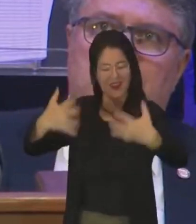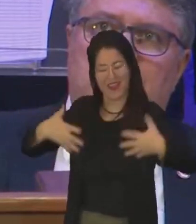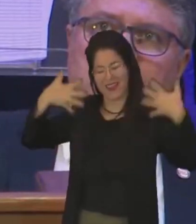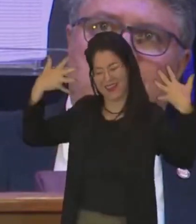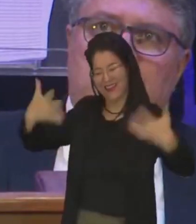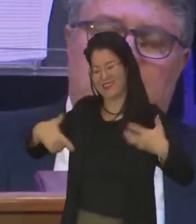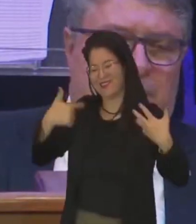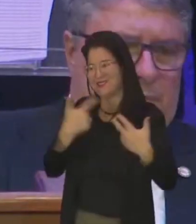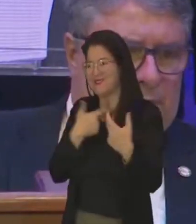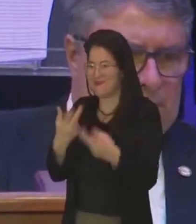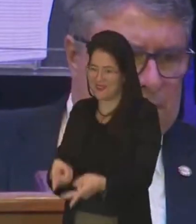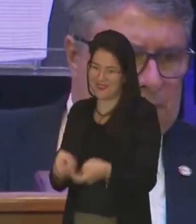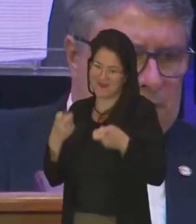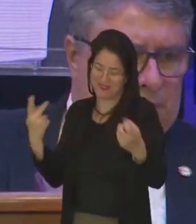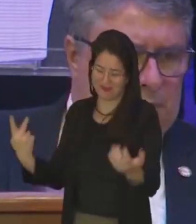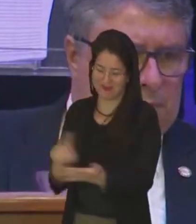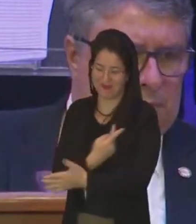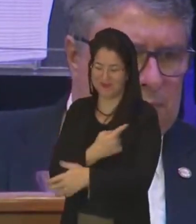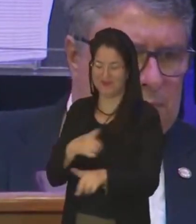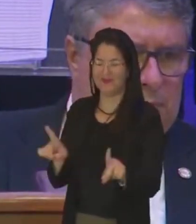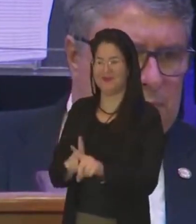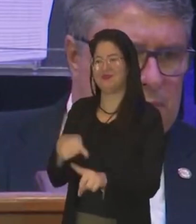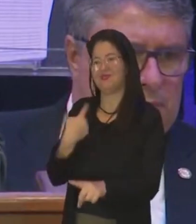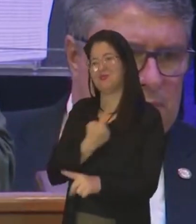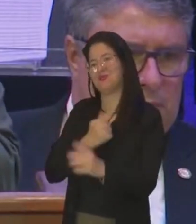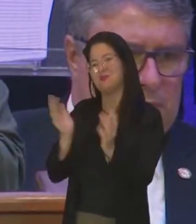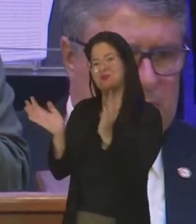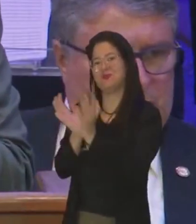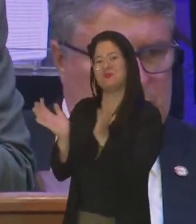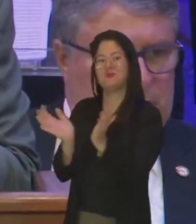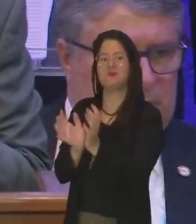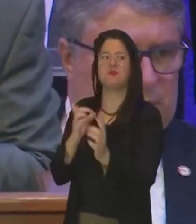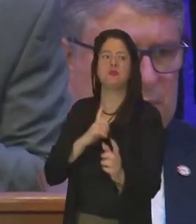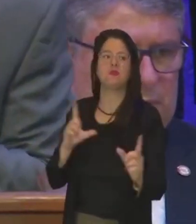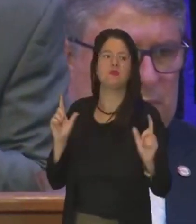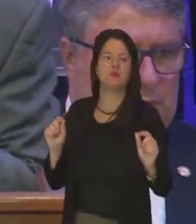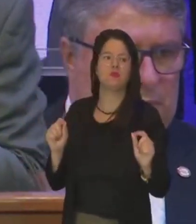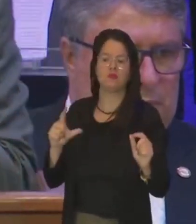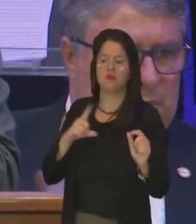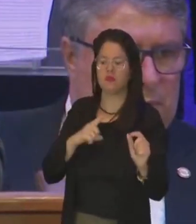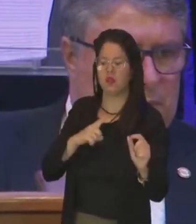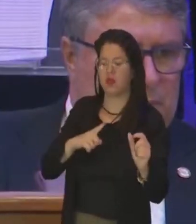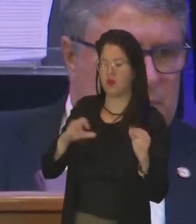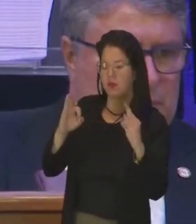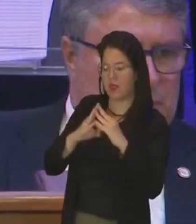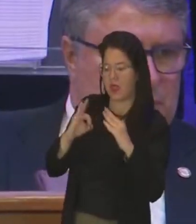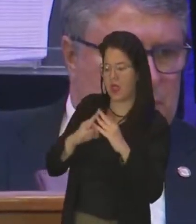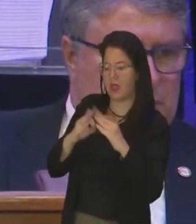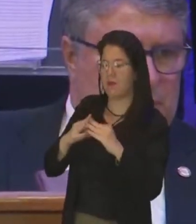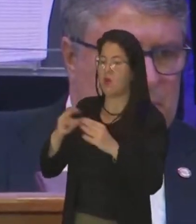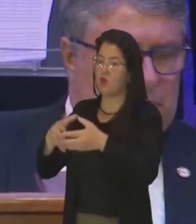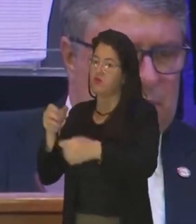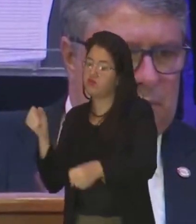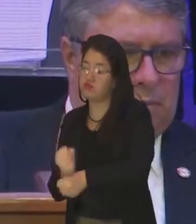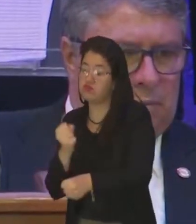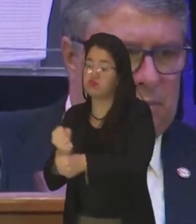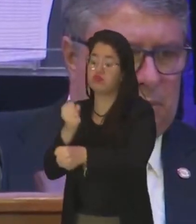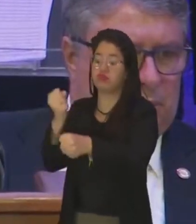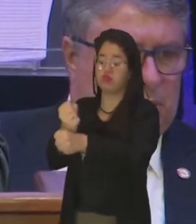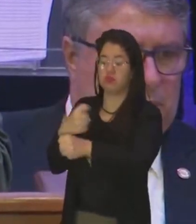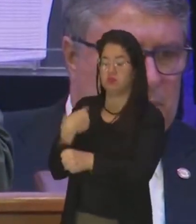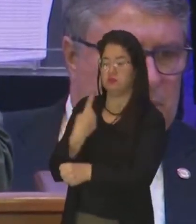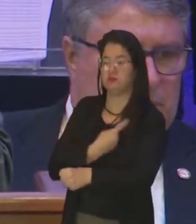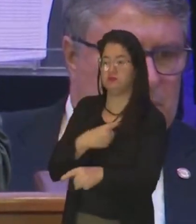isso acontecer. Na nossa aldeia, temos ali um templo construído por eles próprios, onde nós